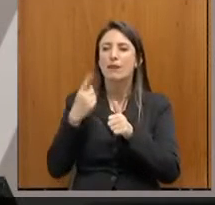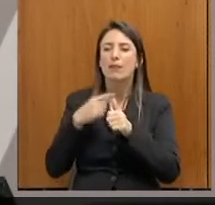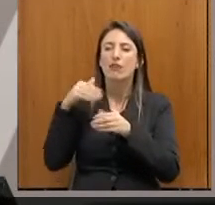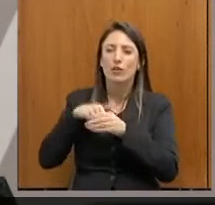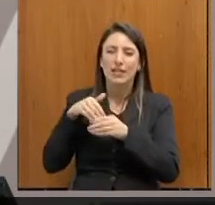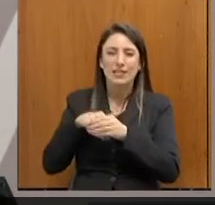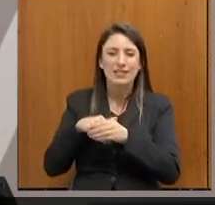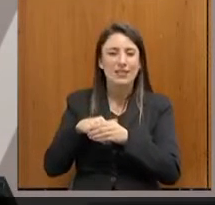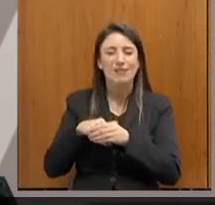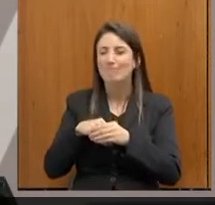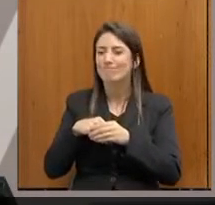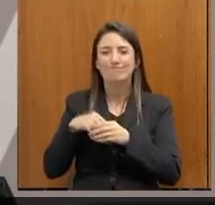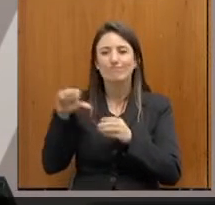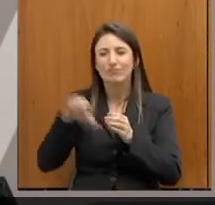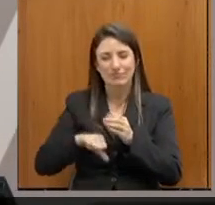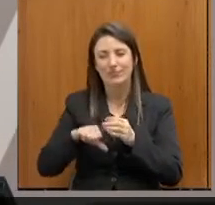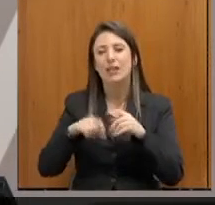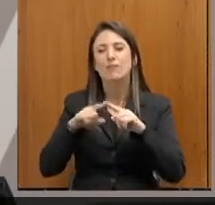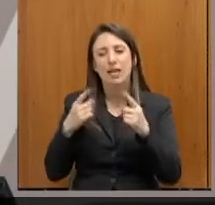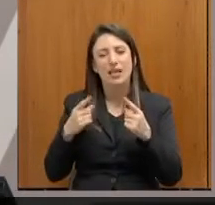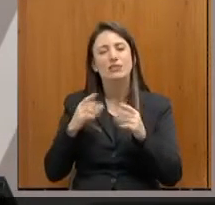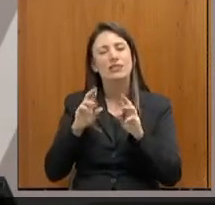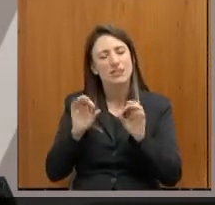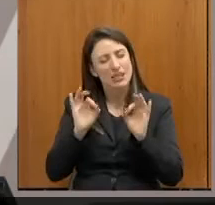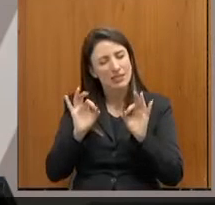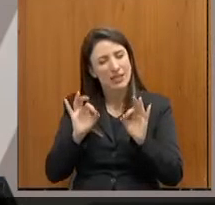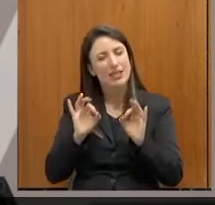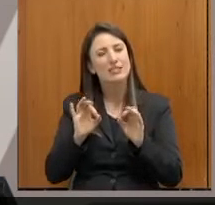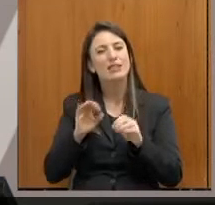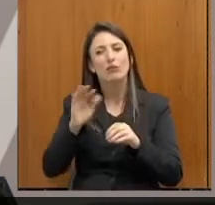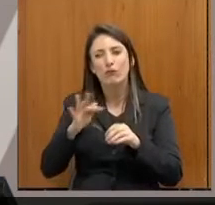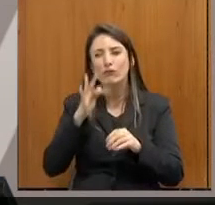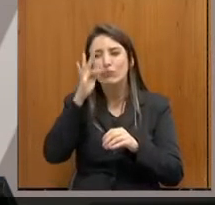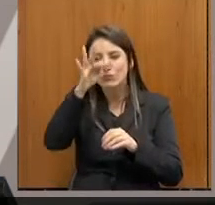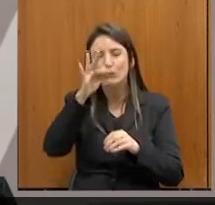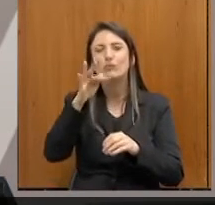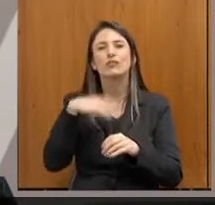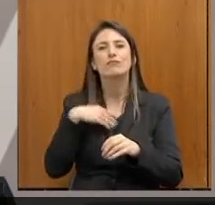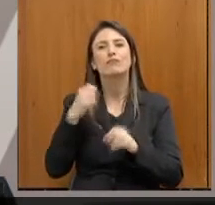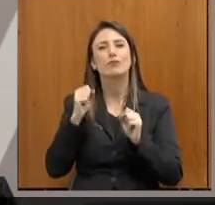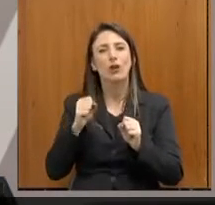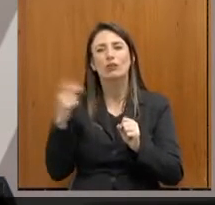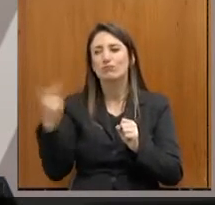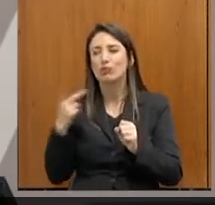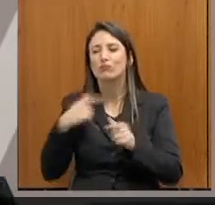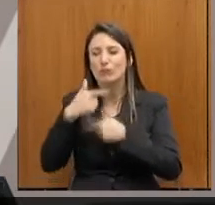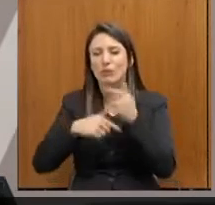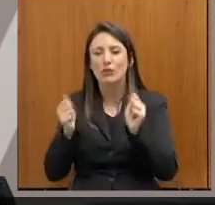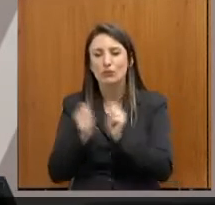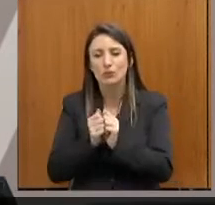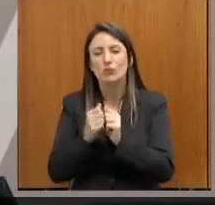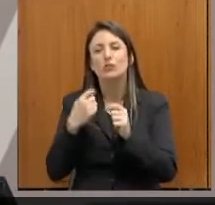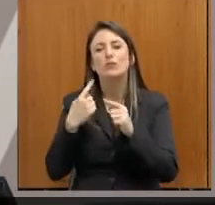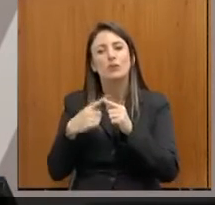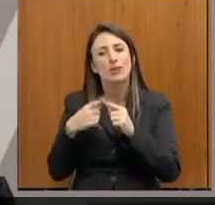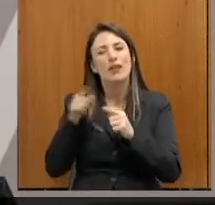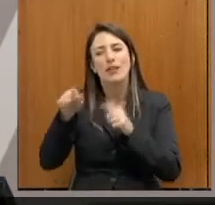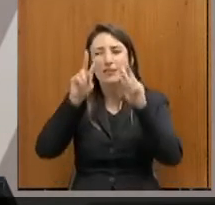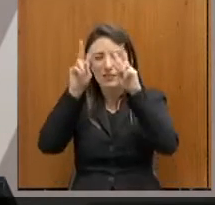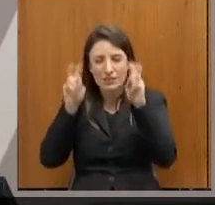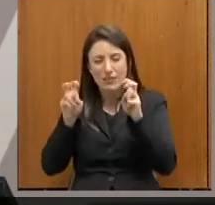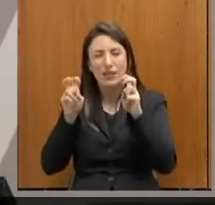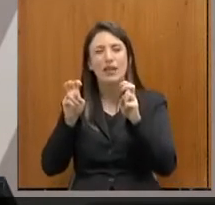mas tenho certeza que poderia contar no futuro porque é um tema aqui dentro do teu cadastro chamando atenção